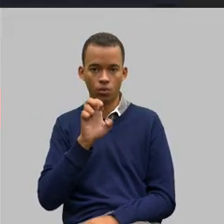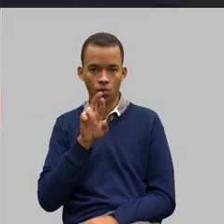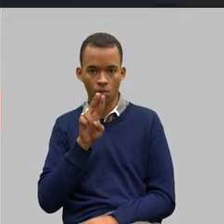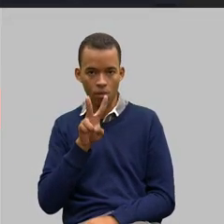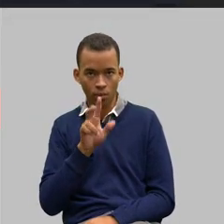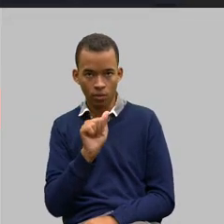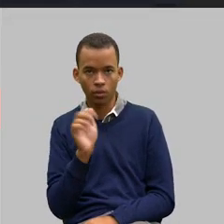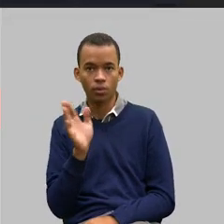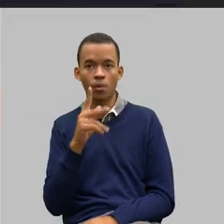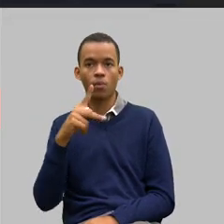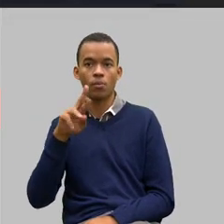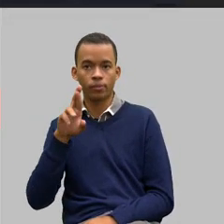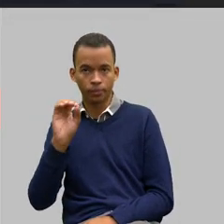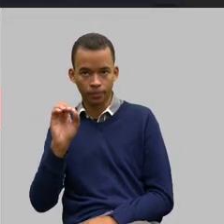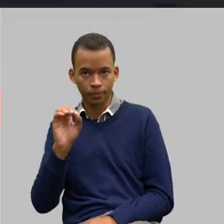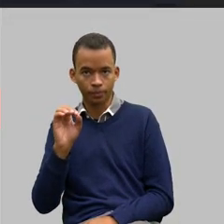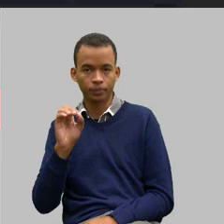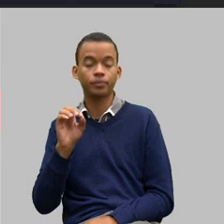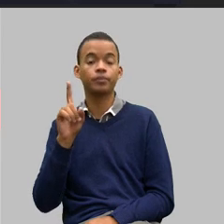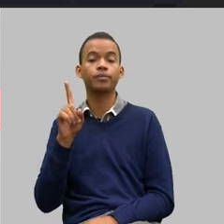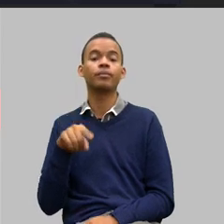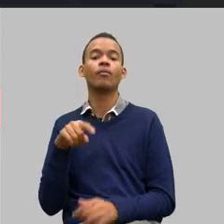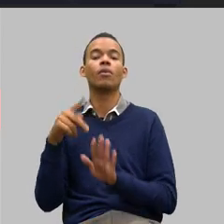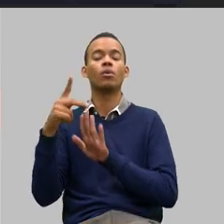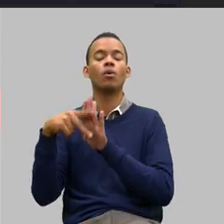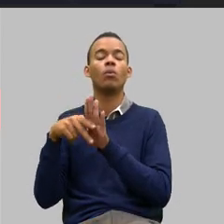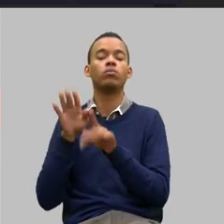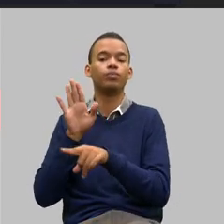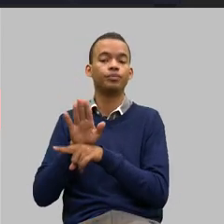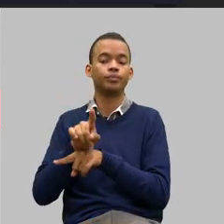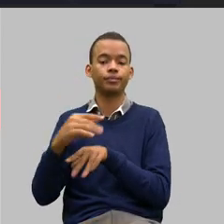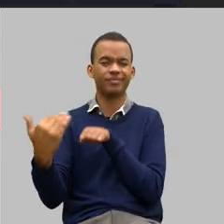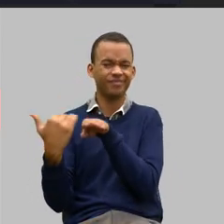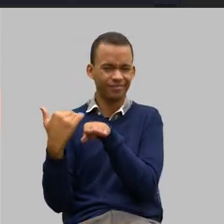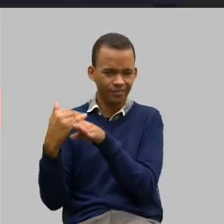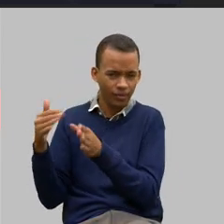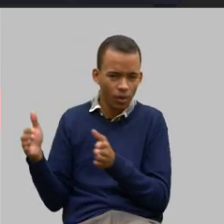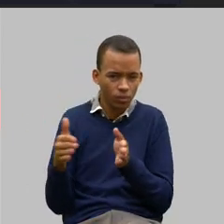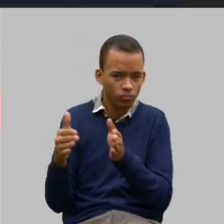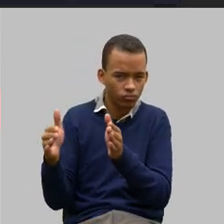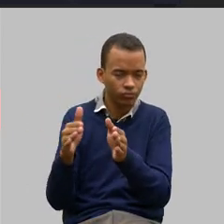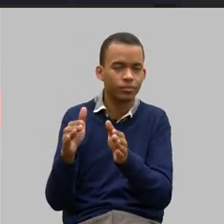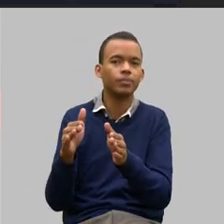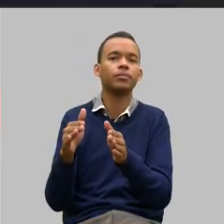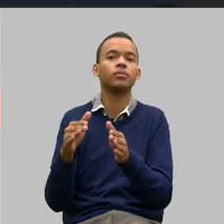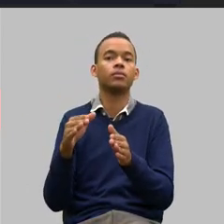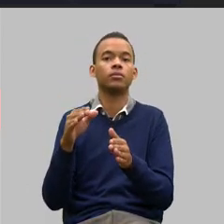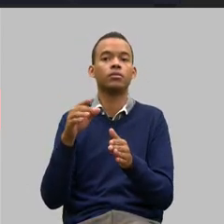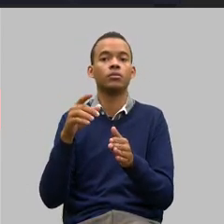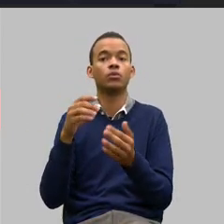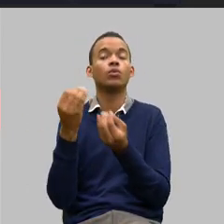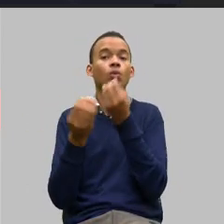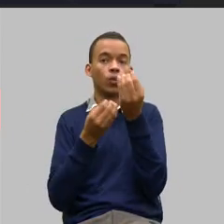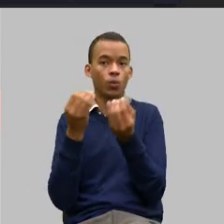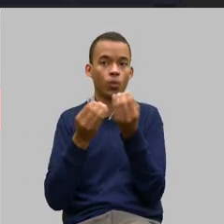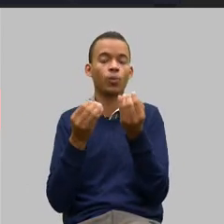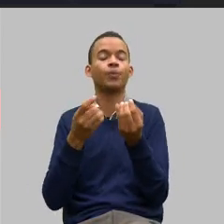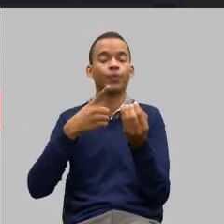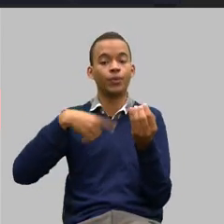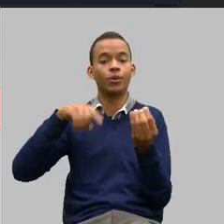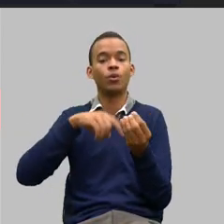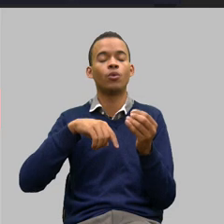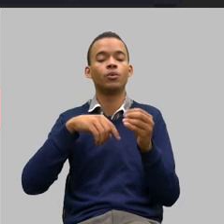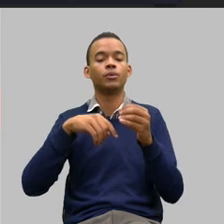aí ele tem duas dimensões que eu queria destacar a primeira eh a gente divide o estado de Minas Gerais né em 40